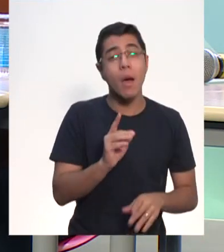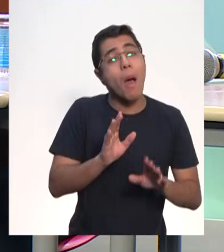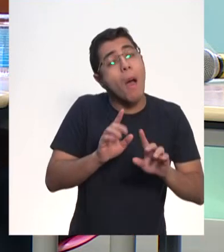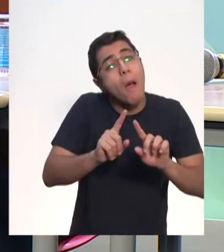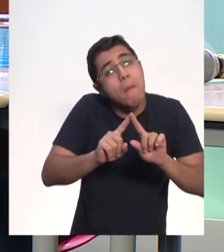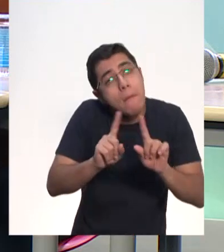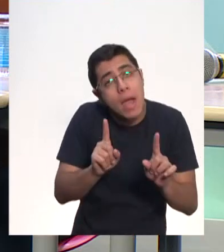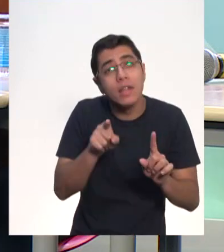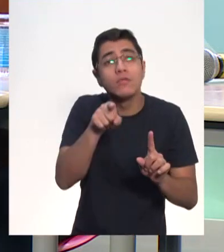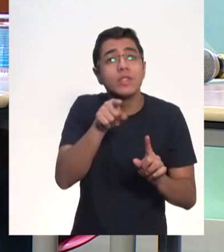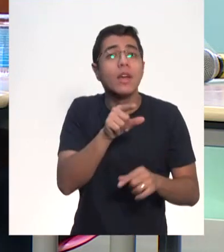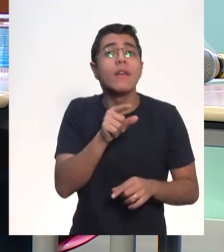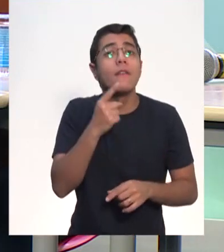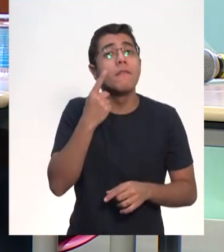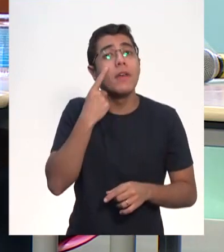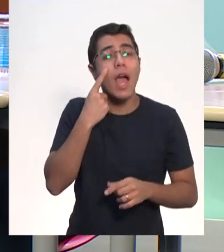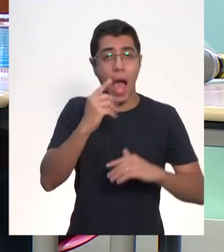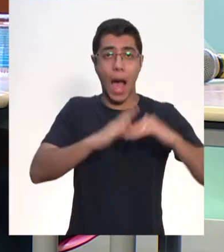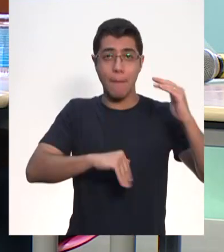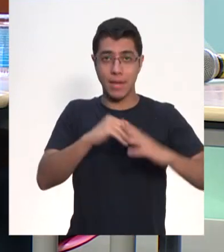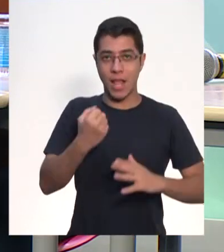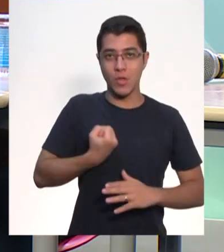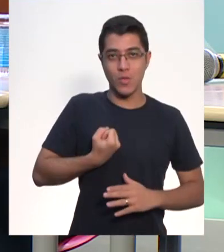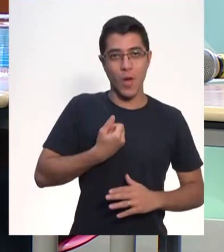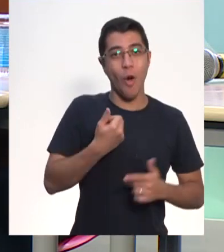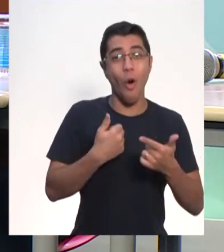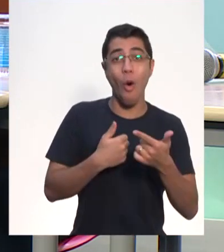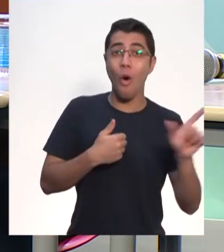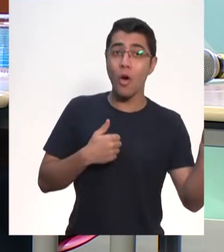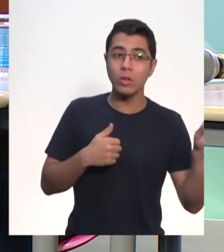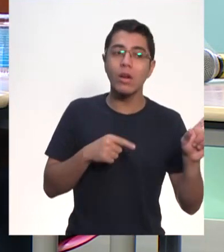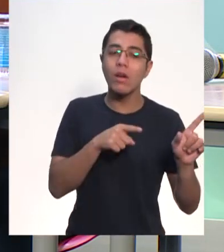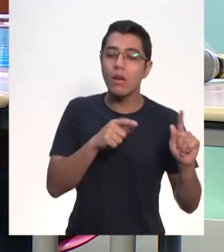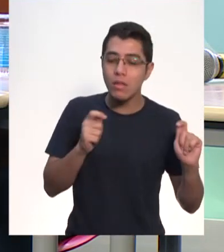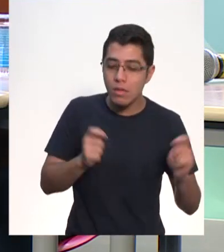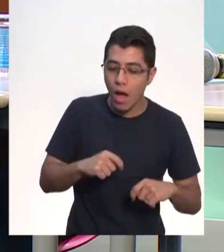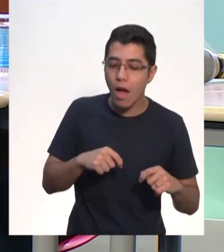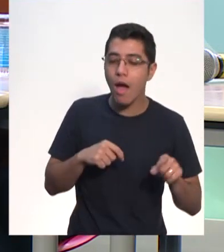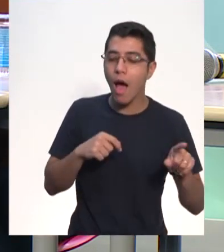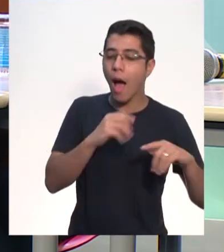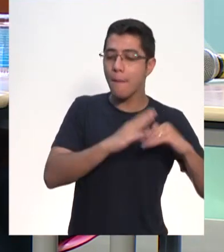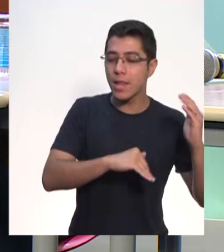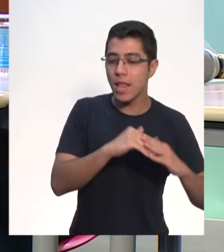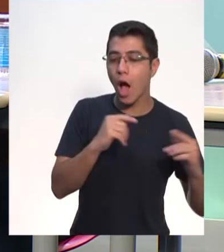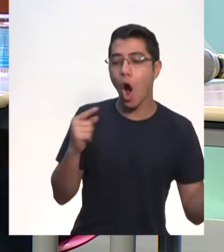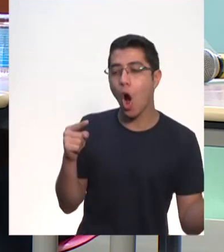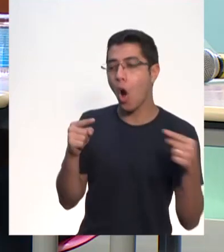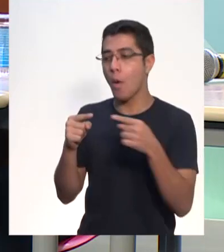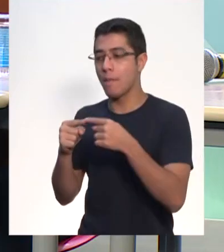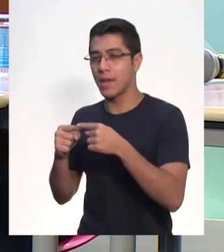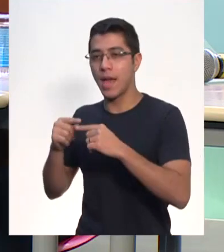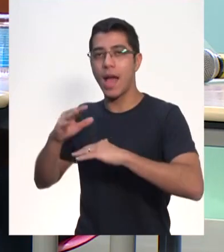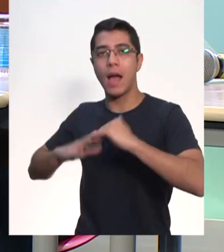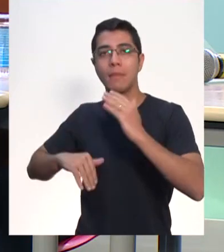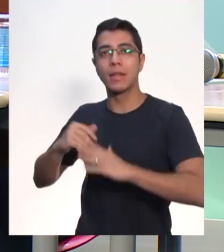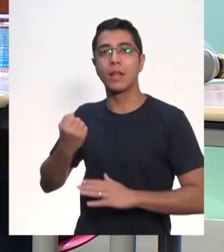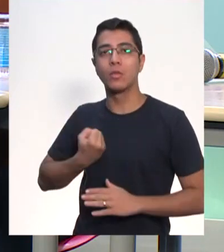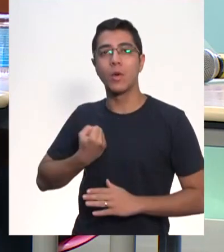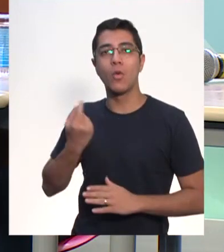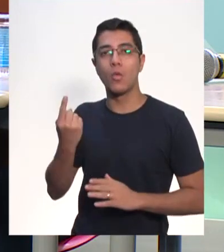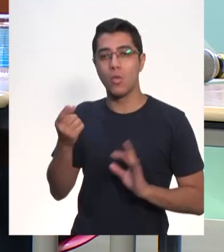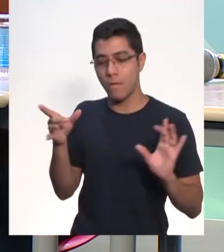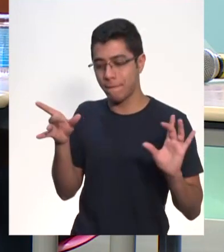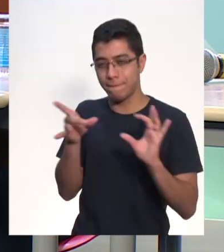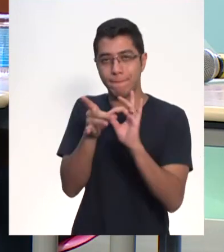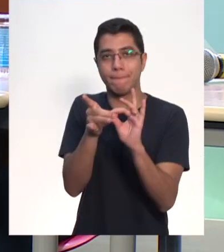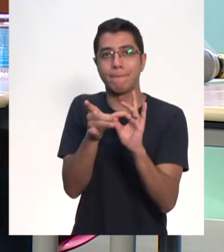necessidade, com certeza o professor vai ter que buscar, a professora vai ter que resgatar aquela habilidade, e aí a gente entra na questão da